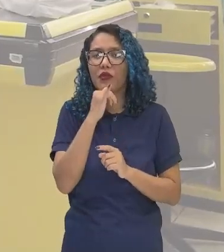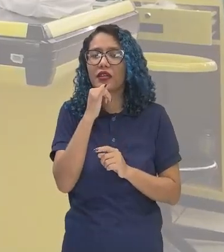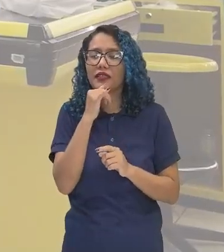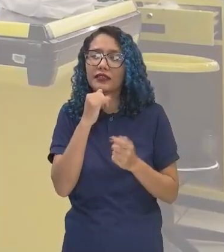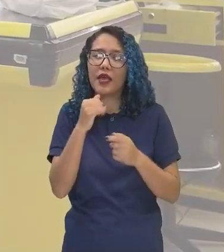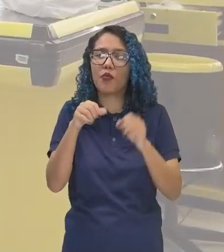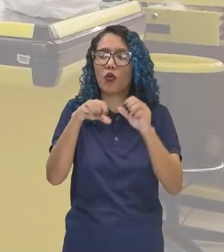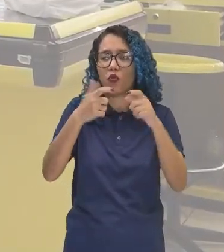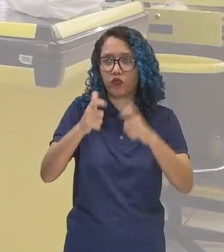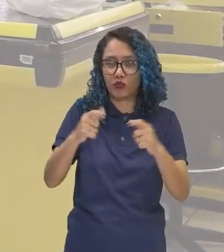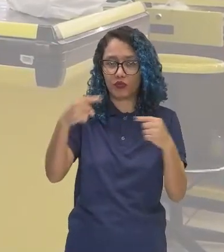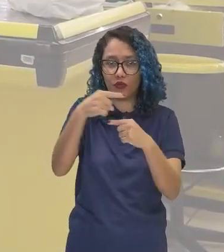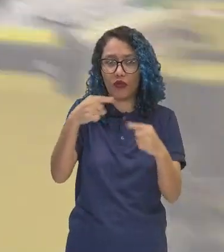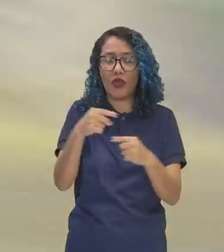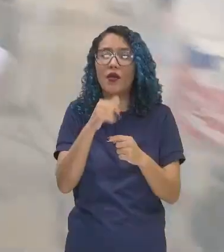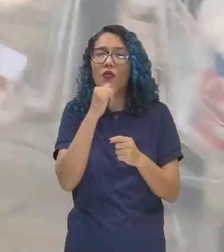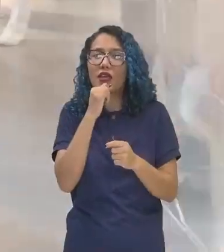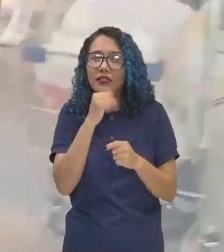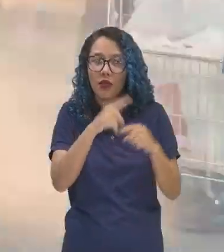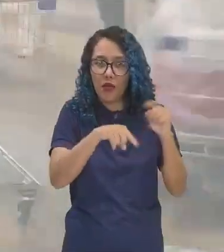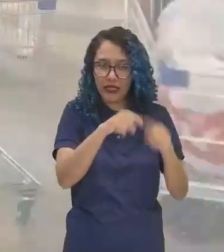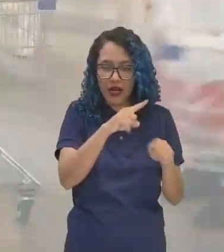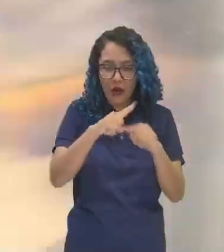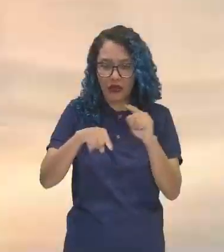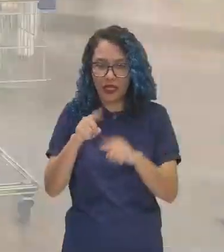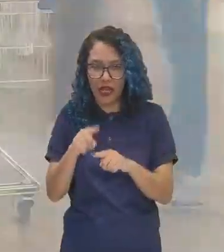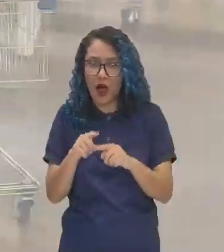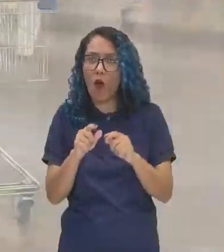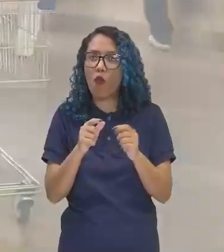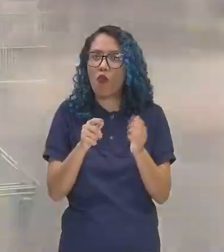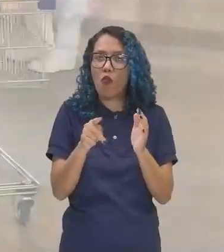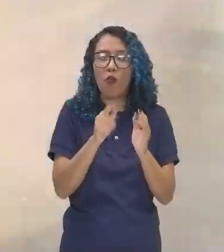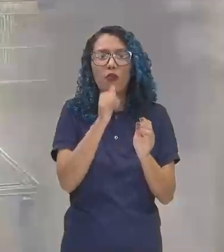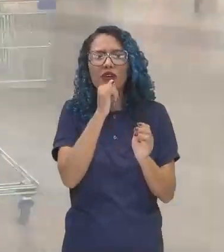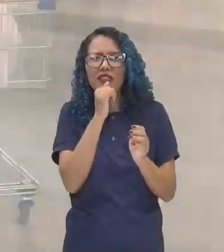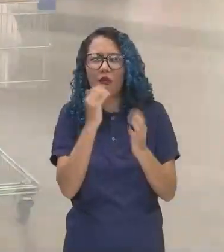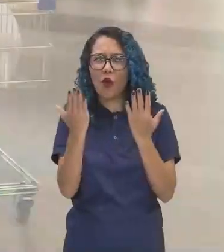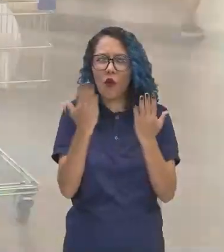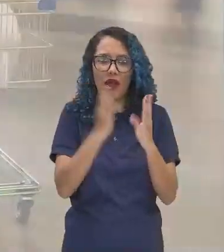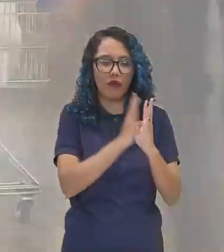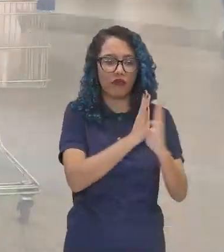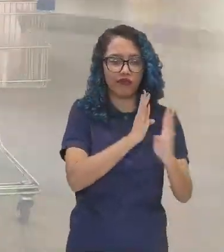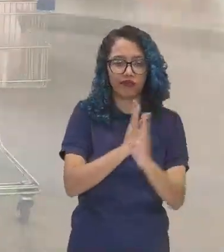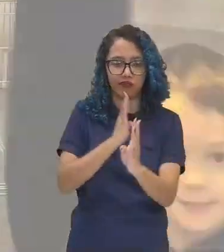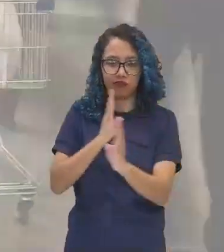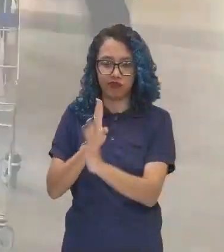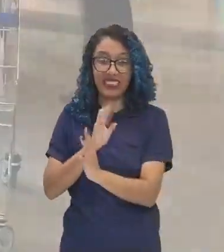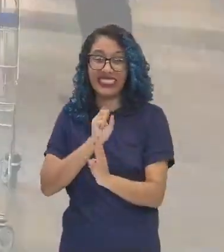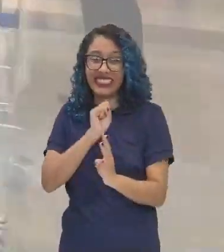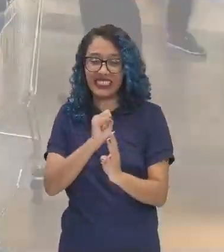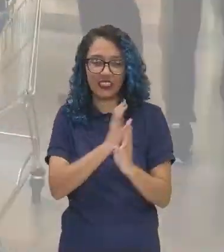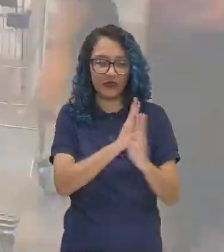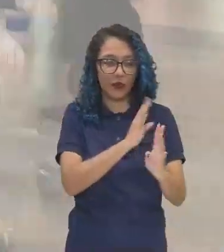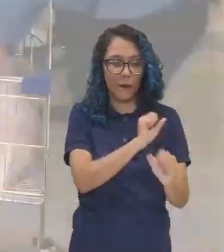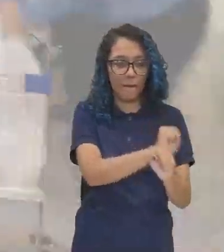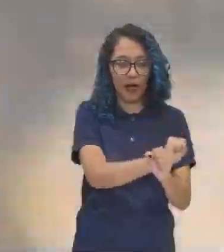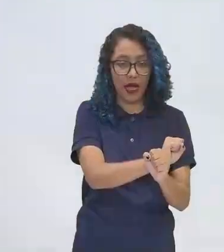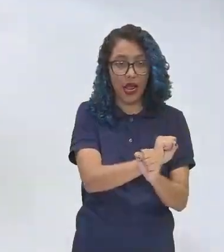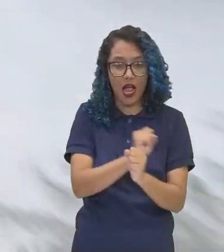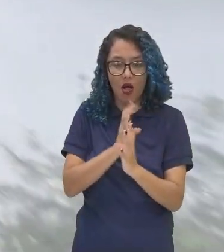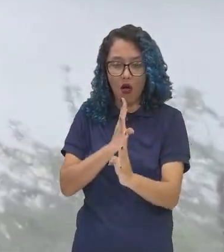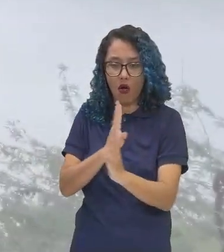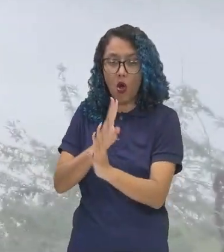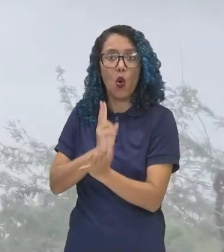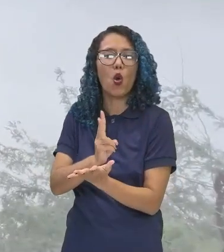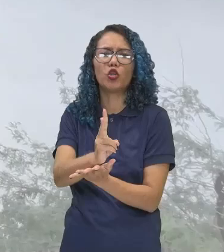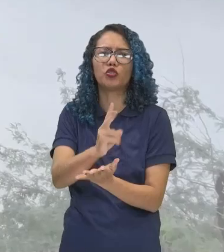mercado. Se uma fila para, as outras continuam funcionando. Essas são as principais formas de obter energia elétrica no Brasil e